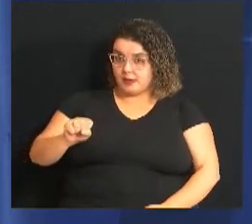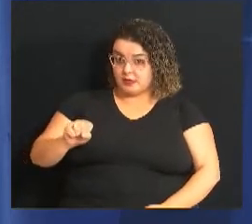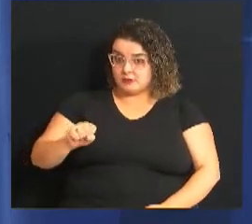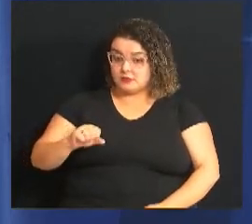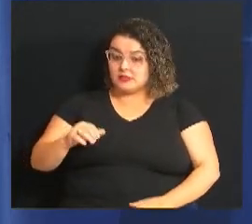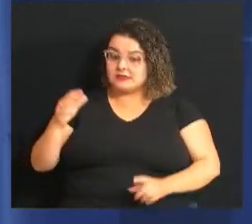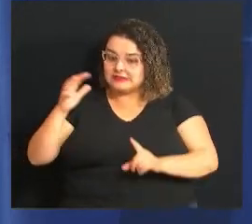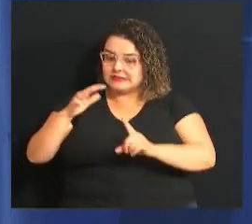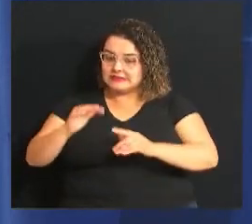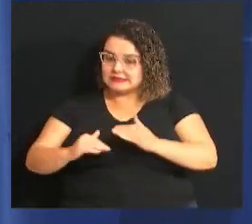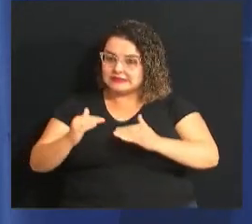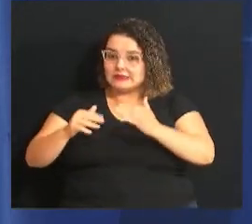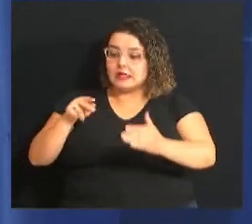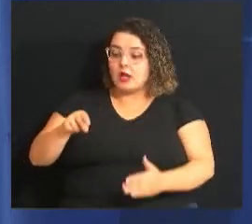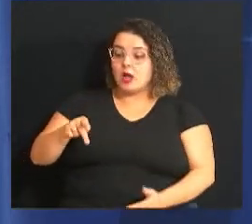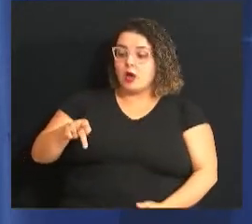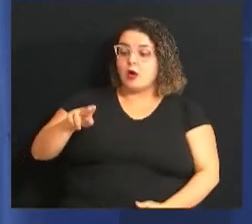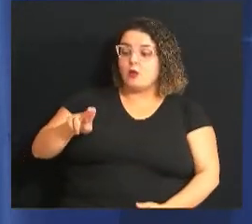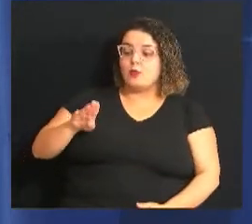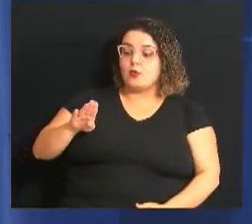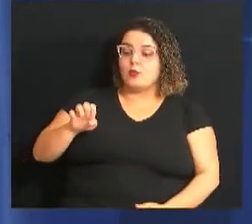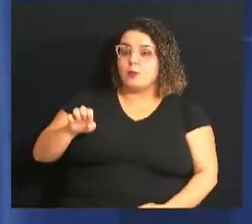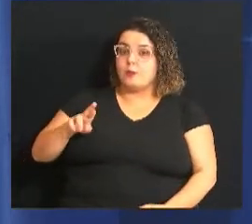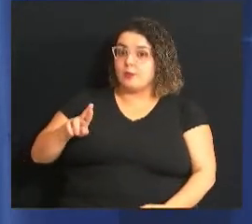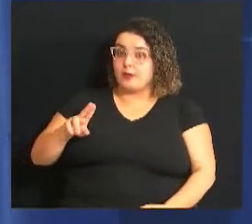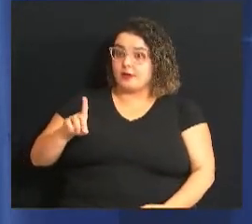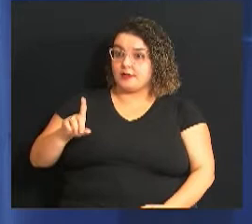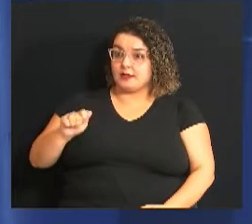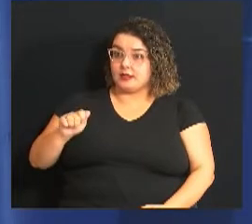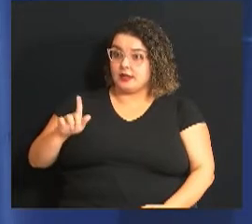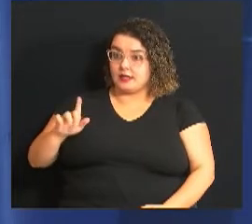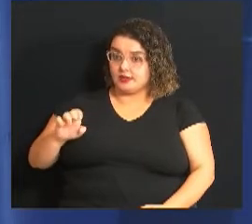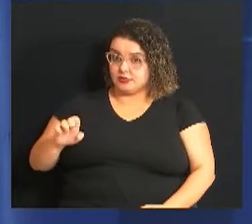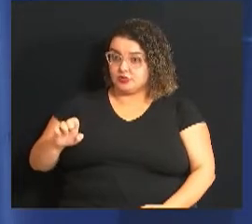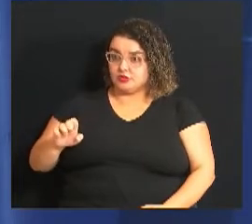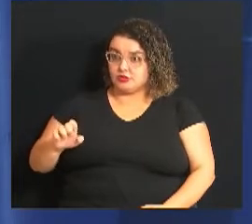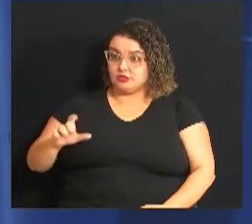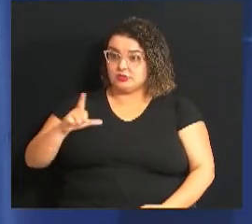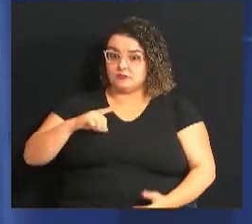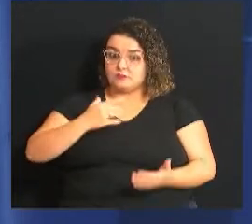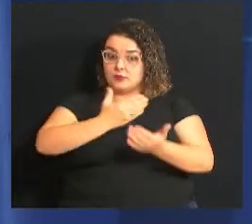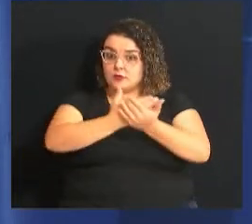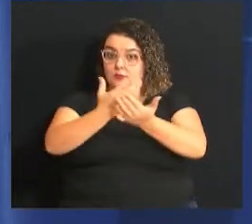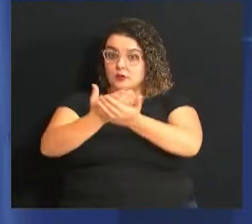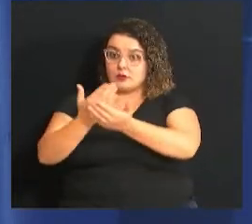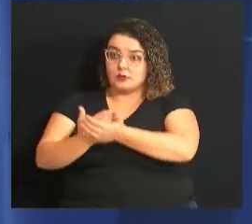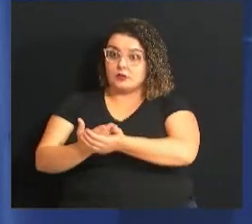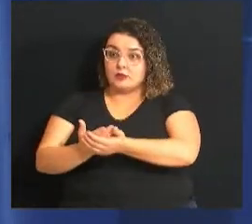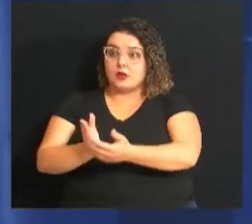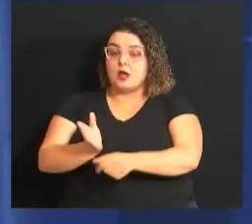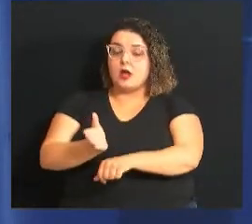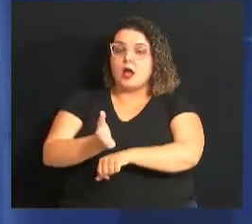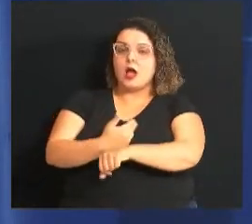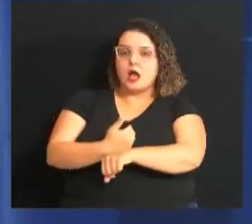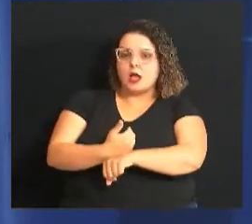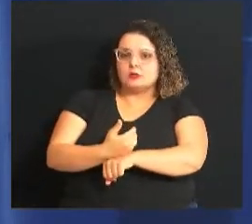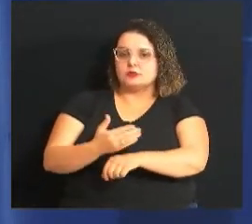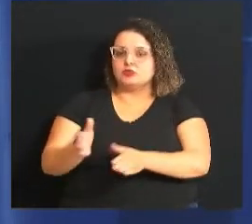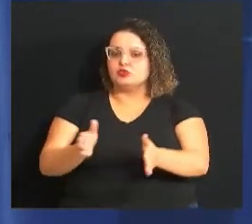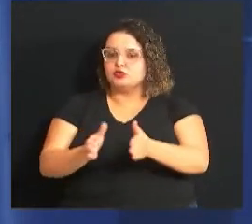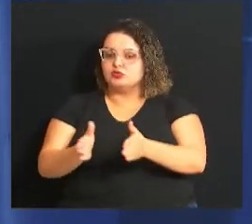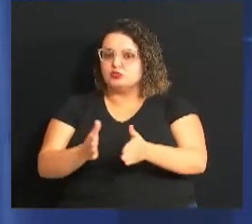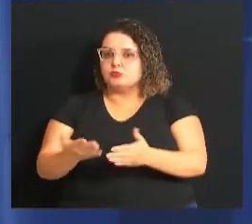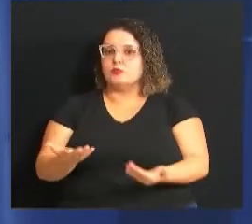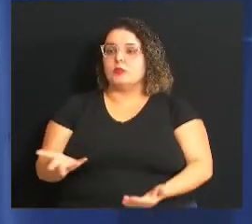sua puberdade. Existem alguns estudos aí que pode deixar a puberdade precoce, acelerar esse